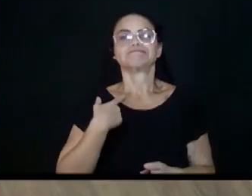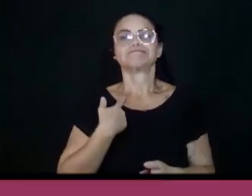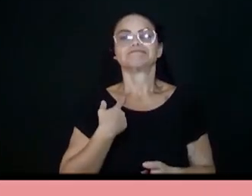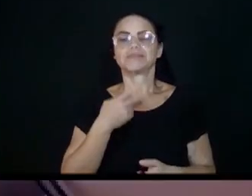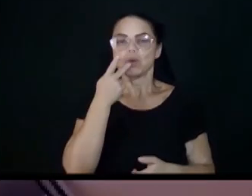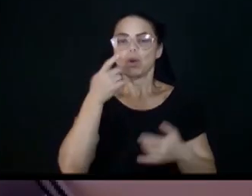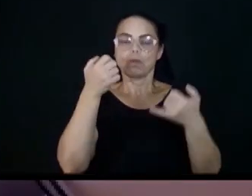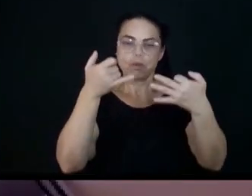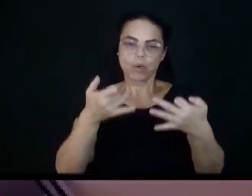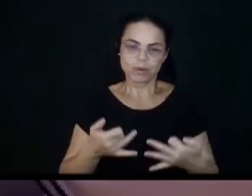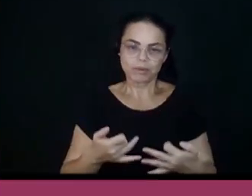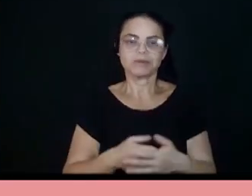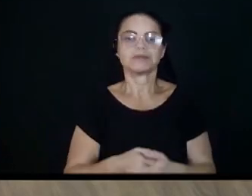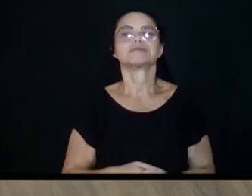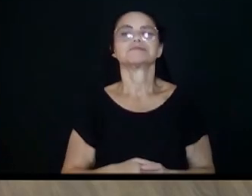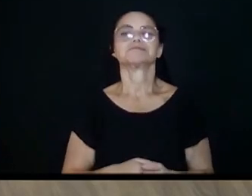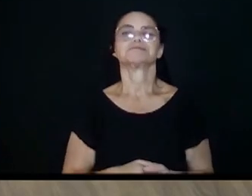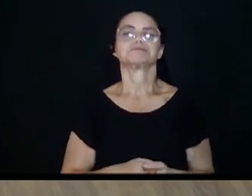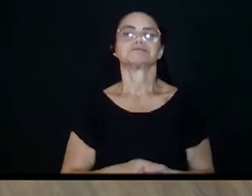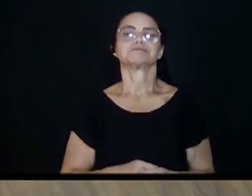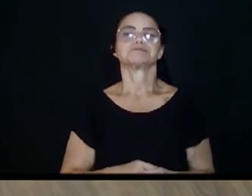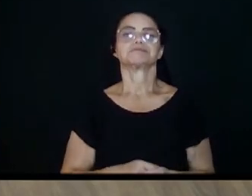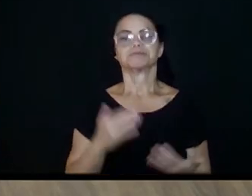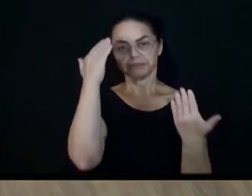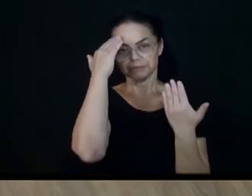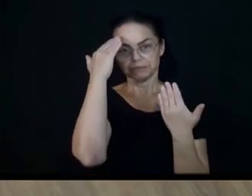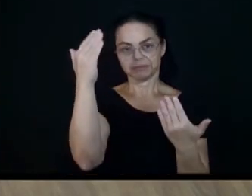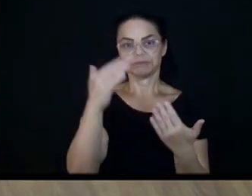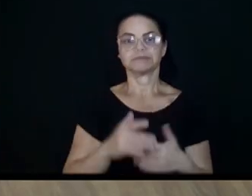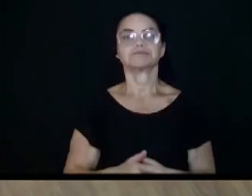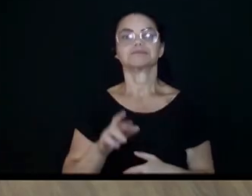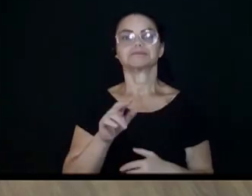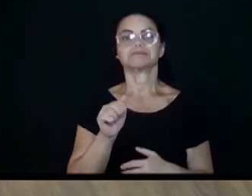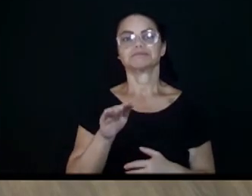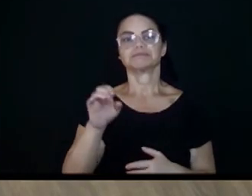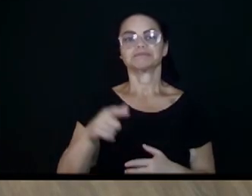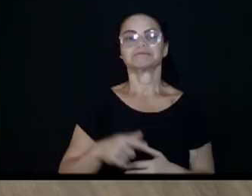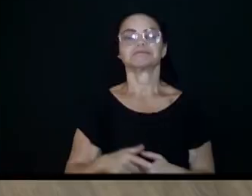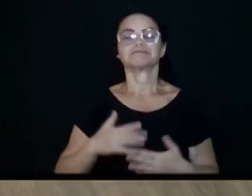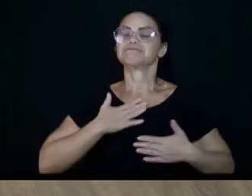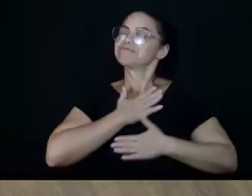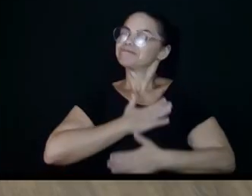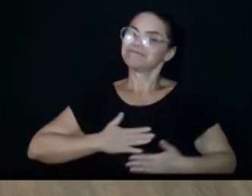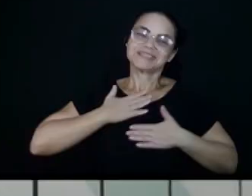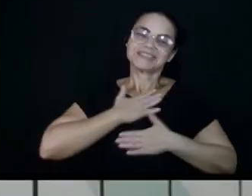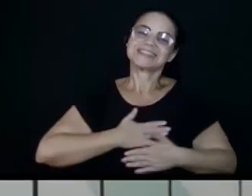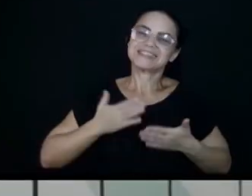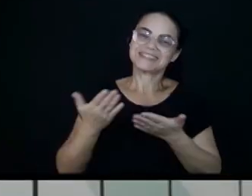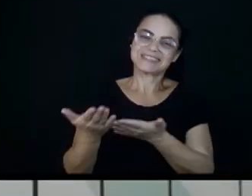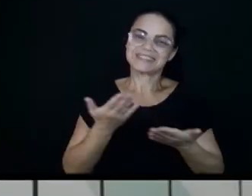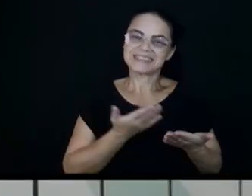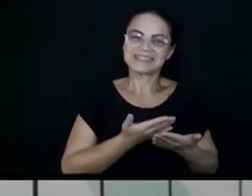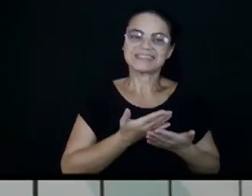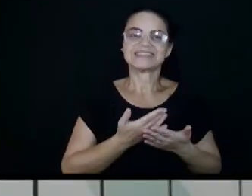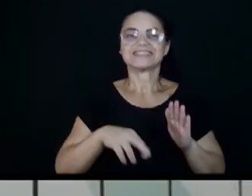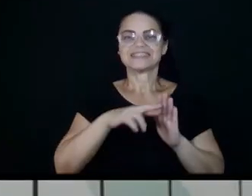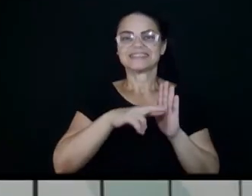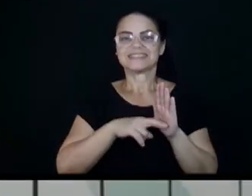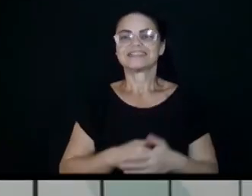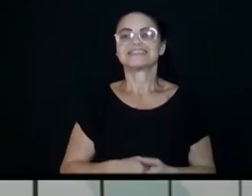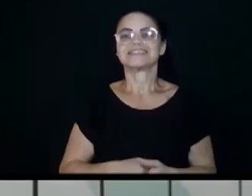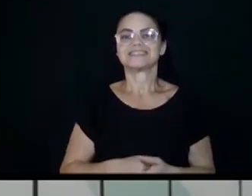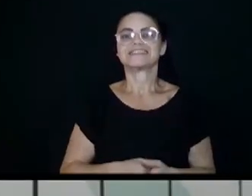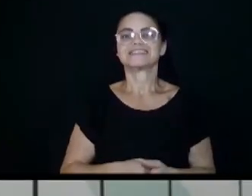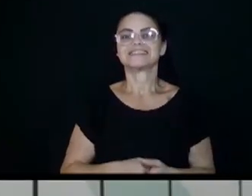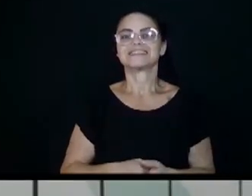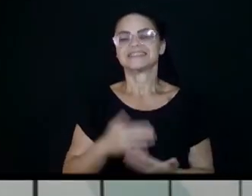suas palavras. Muito obrigada, Dr. Rafael. Foi uma satisfação recebê-lo aqui no programa. Nós estamos muito gratos,